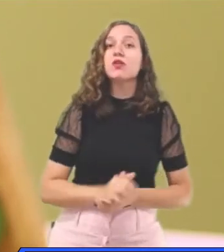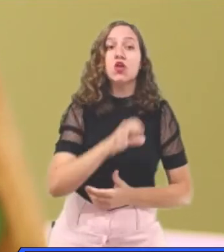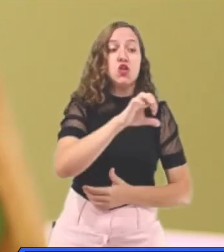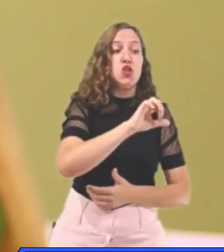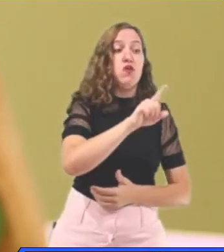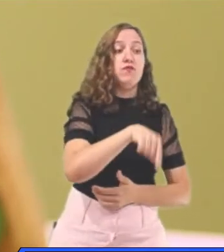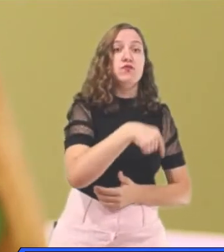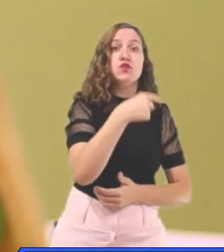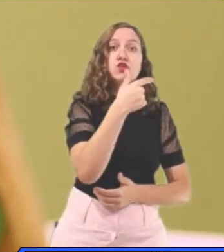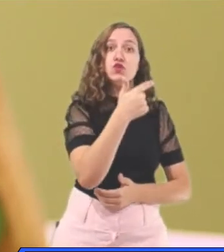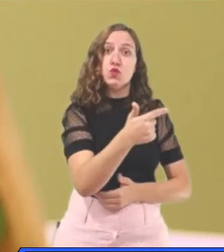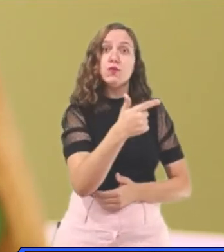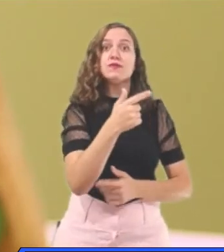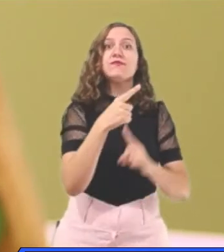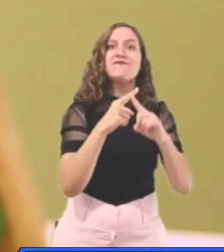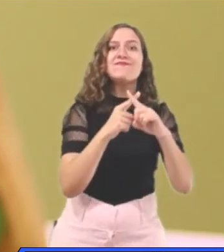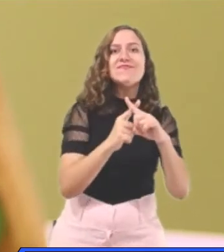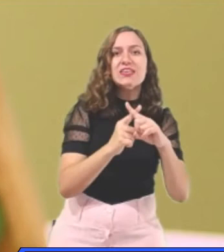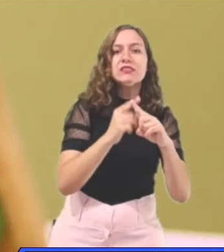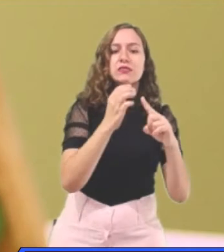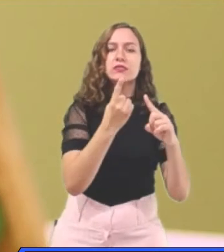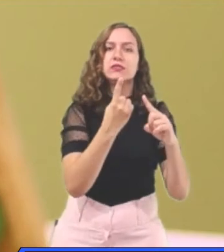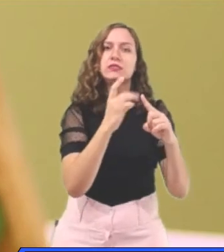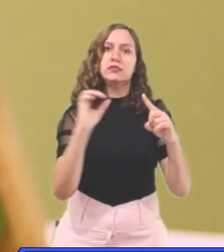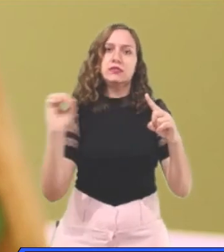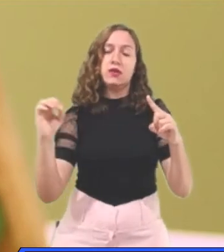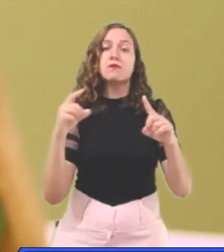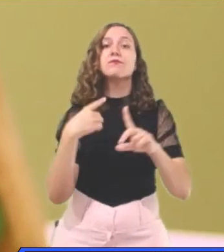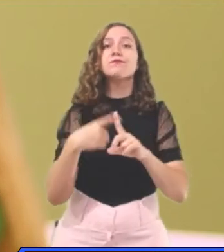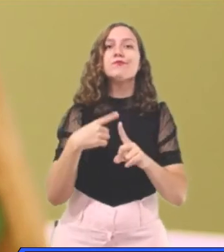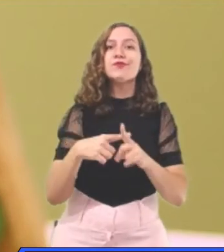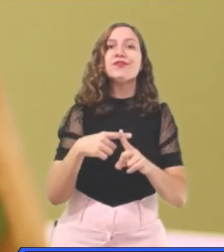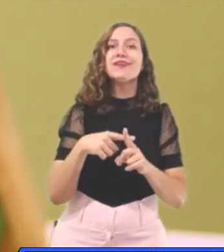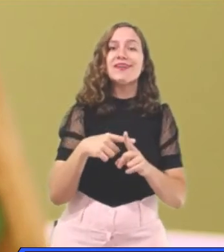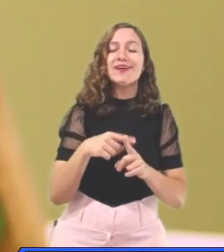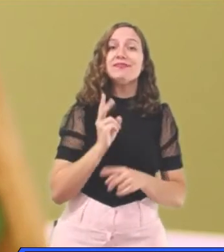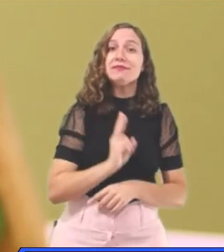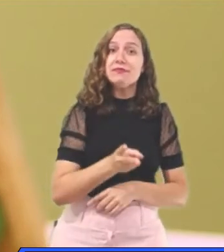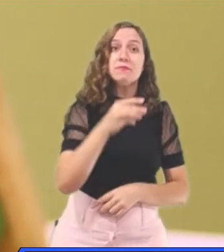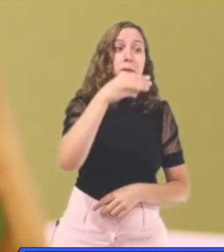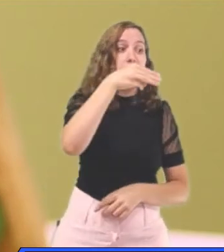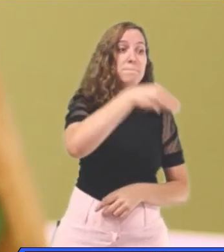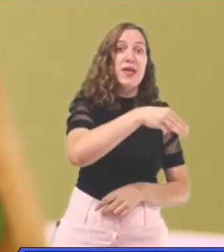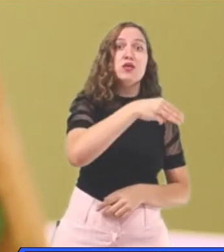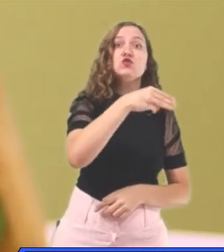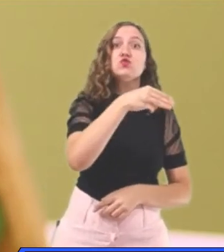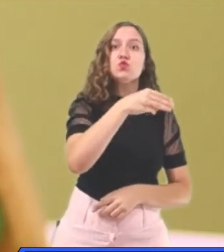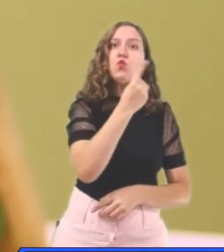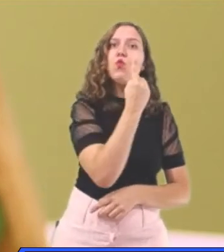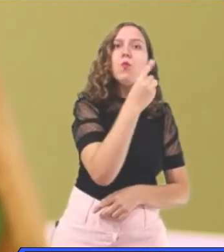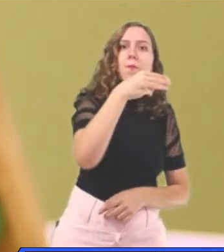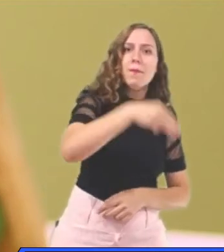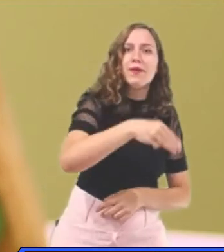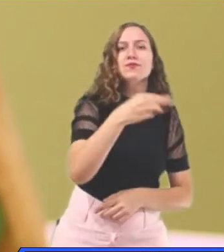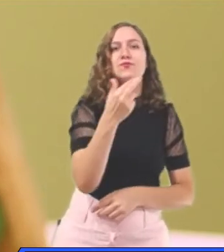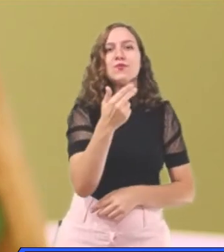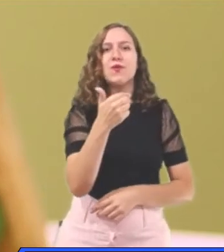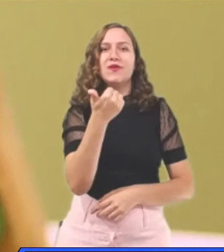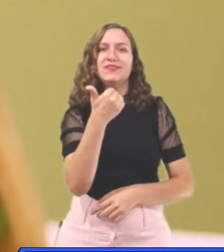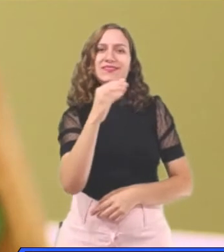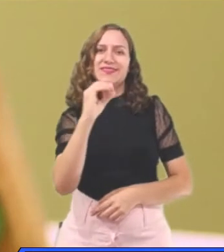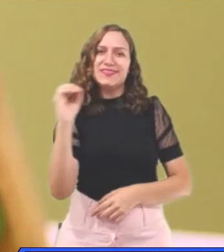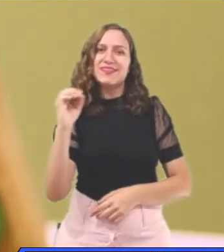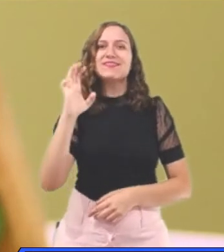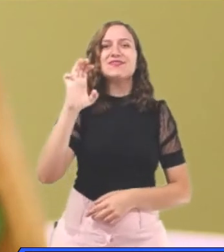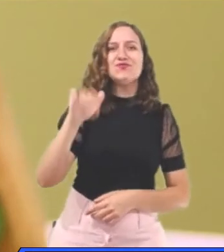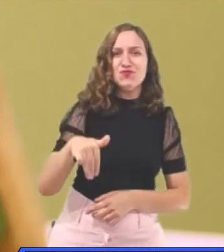9,2 vezes 100, porque a cada centímetro, a cada metro eu tenho 100 centímetros. Então, eu vou